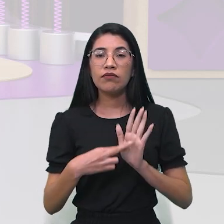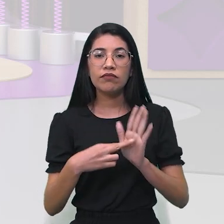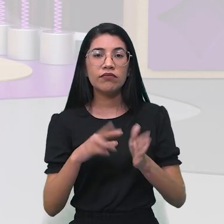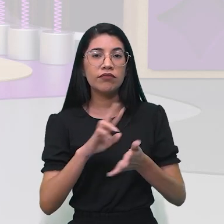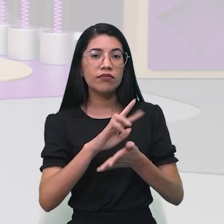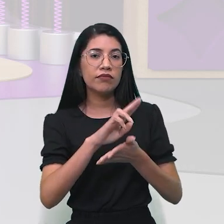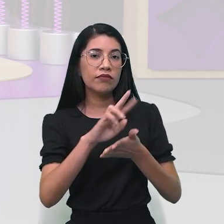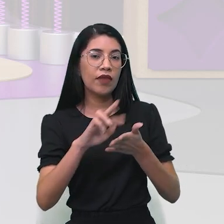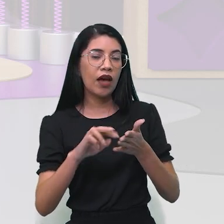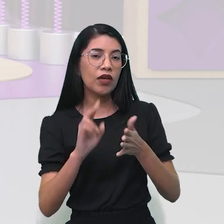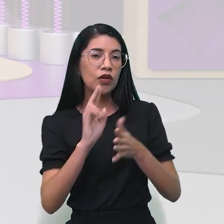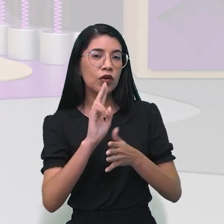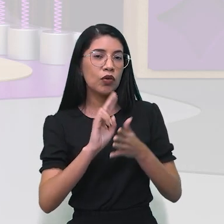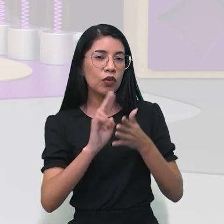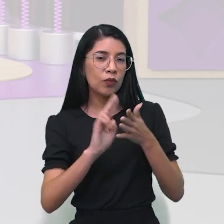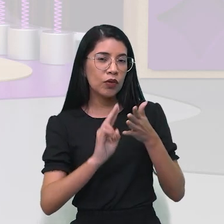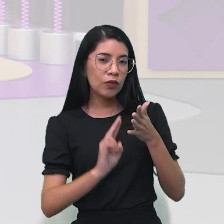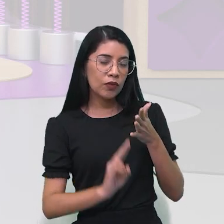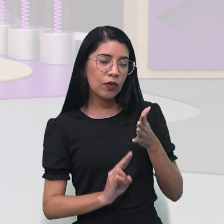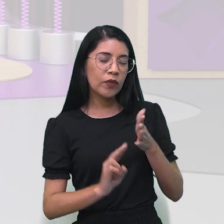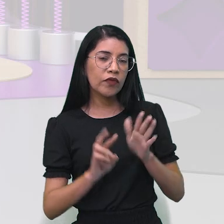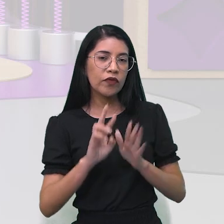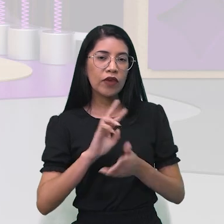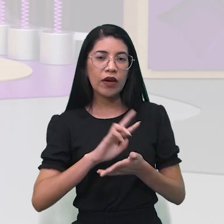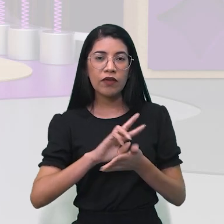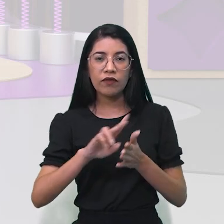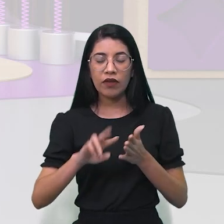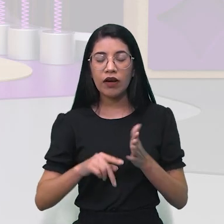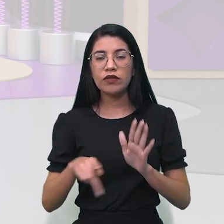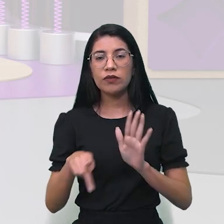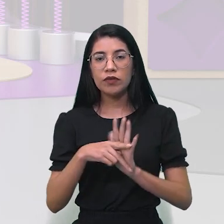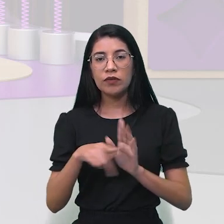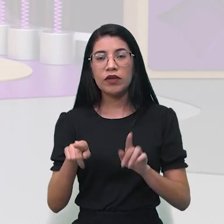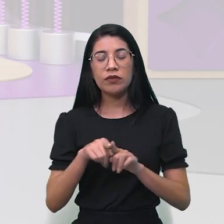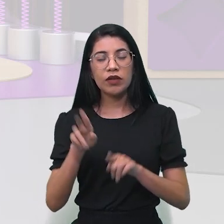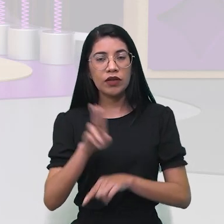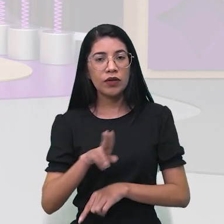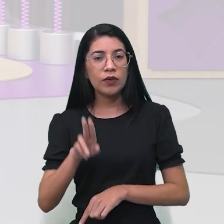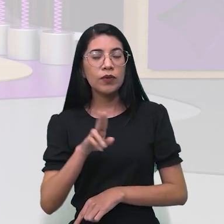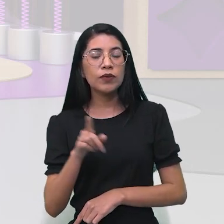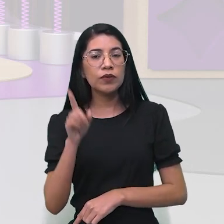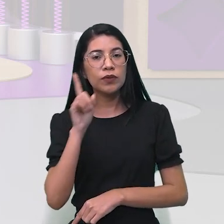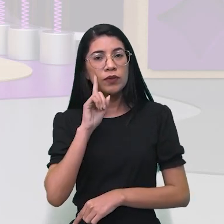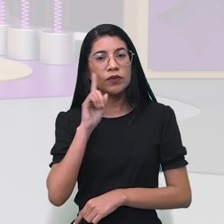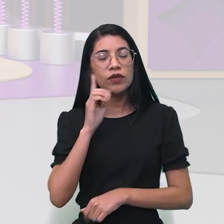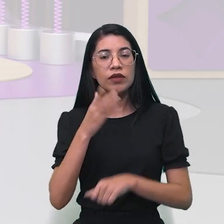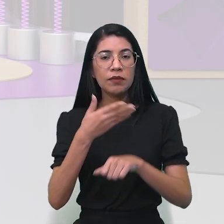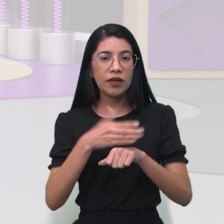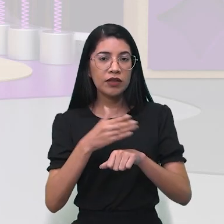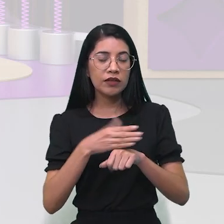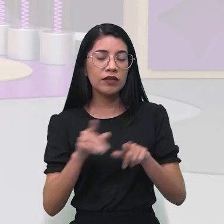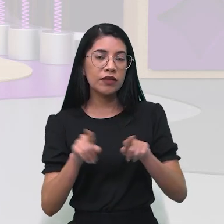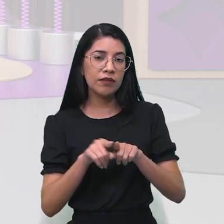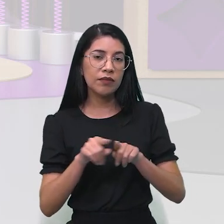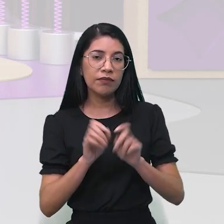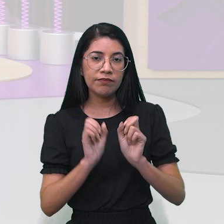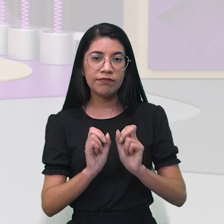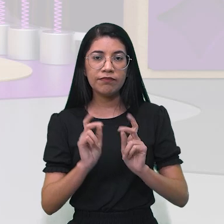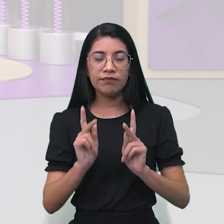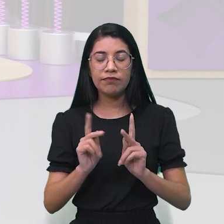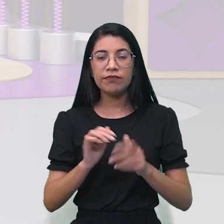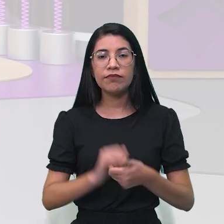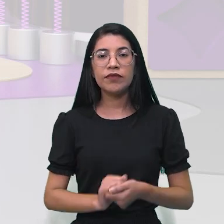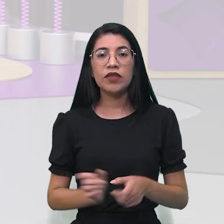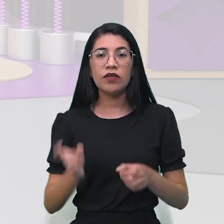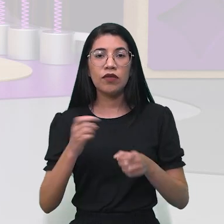representações e os nomes especiais, né, que a gente vai utilizar aí nos nossos exercícios. Beleza?